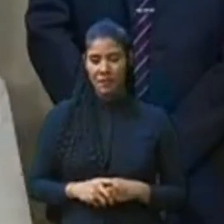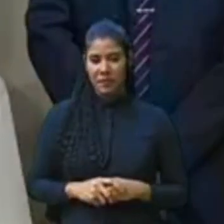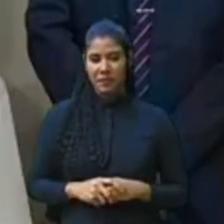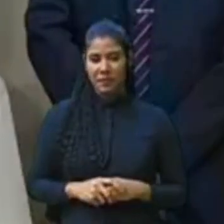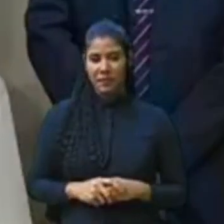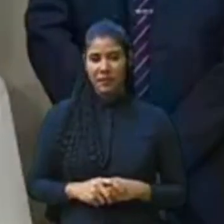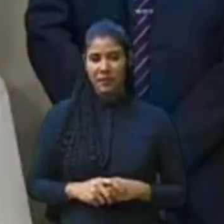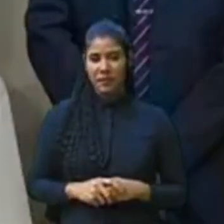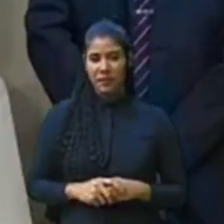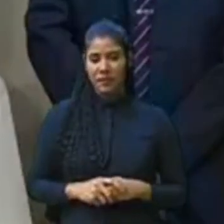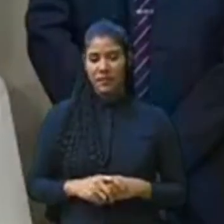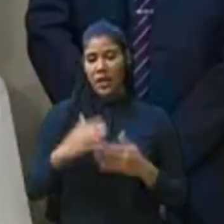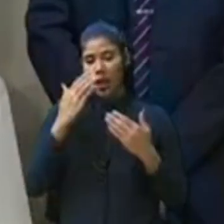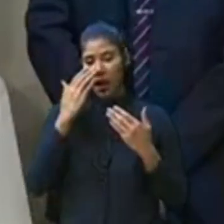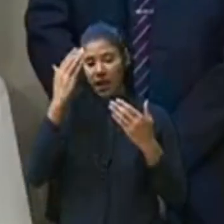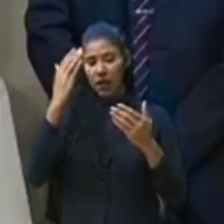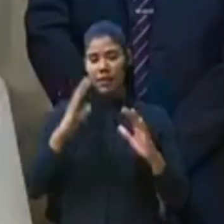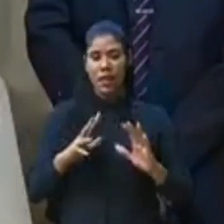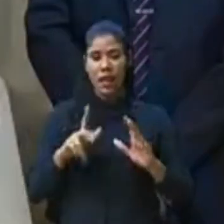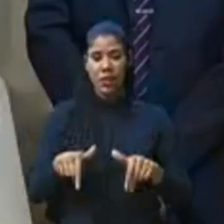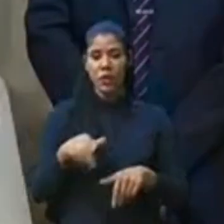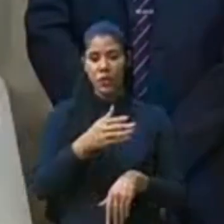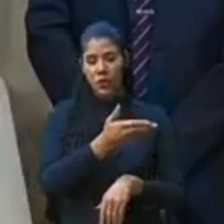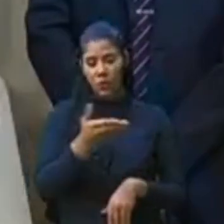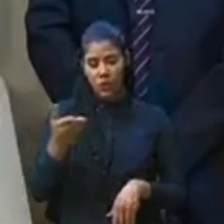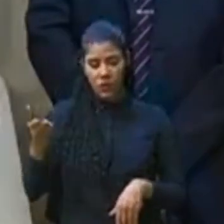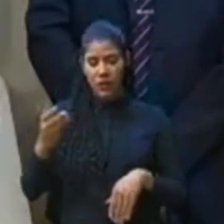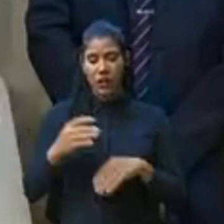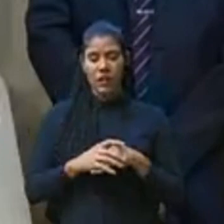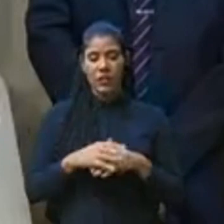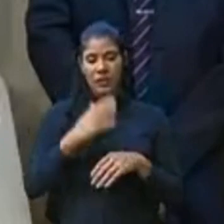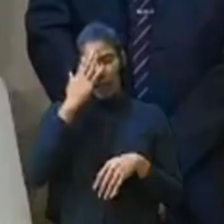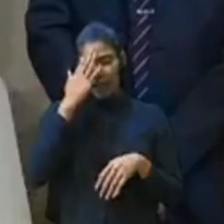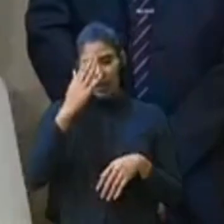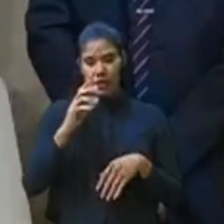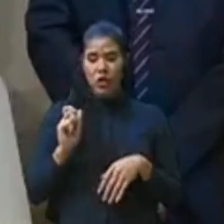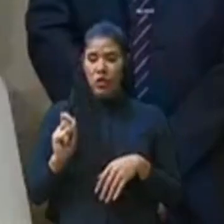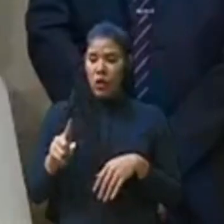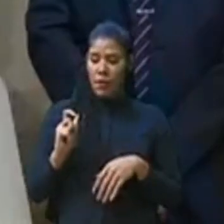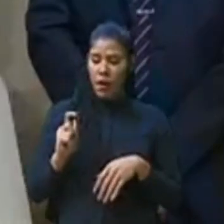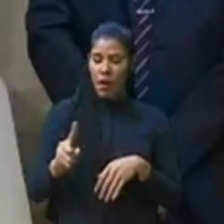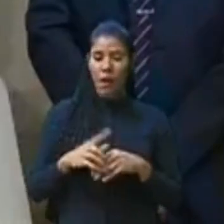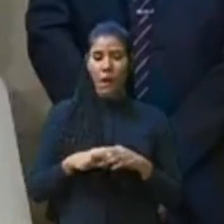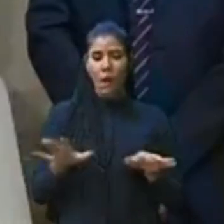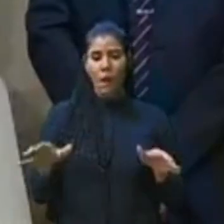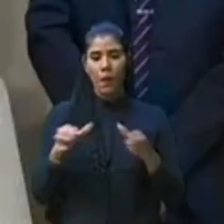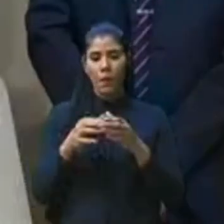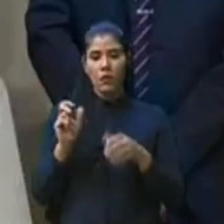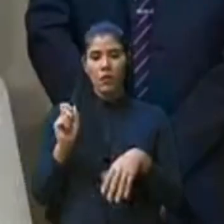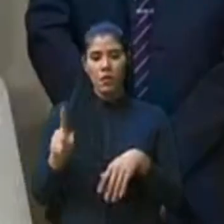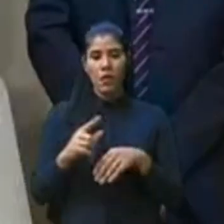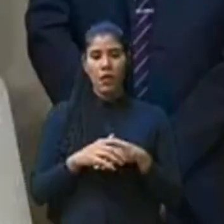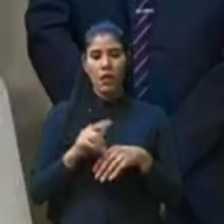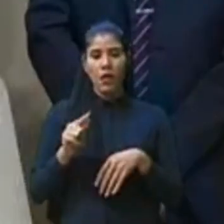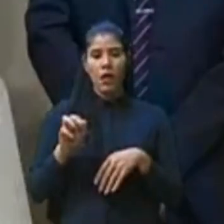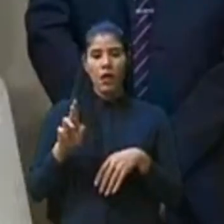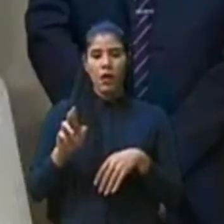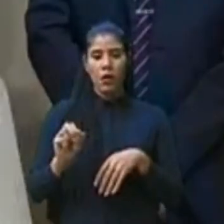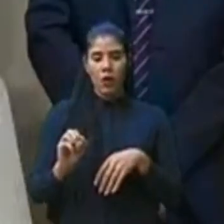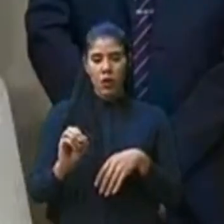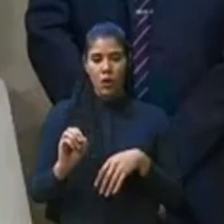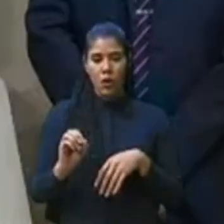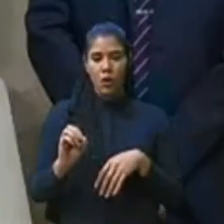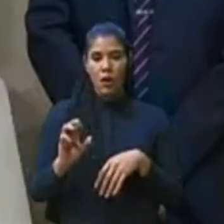exatamente do Araripe. Agradecer a todos, para não ser injusto, agradecer a Sobral, aquele grupo de Sobral, agradecer a Groaíras,